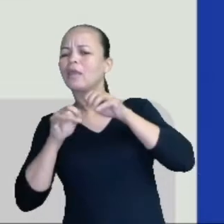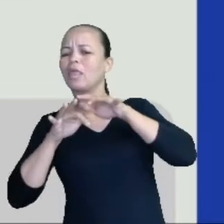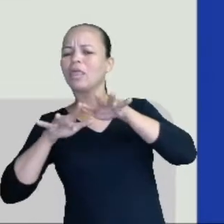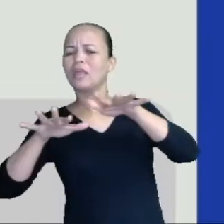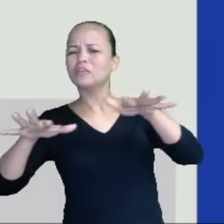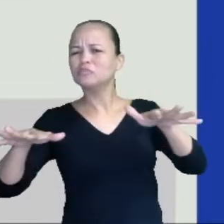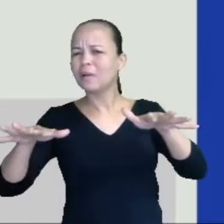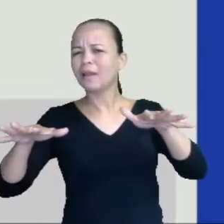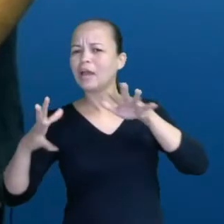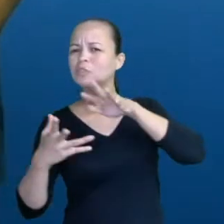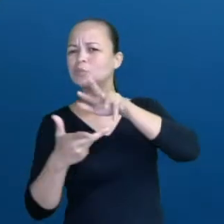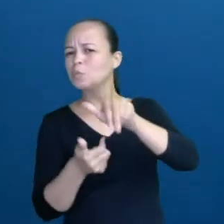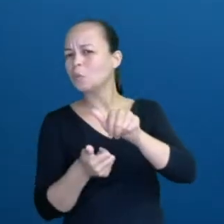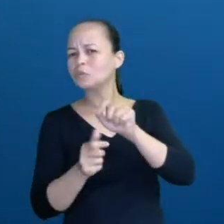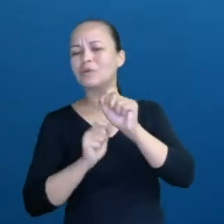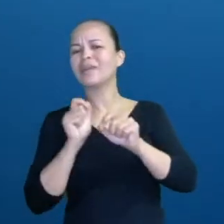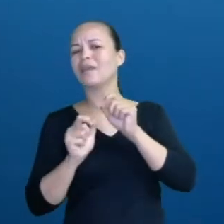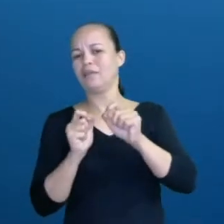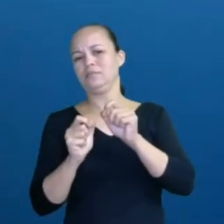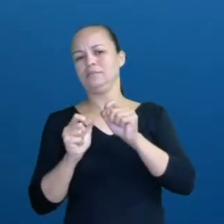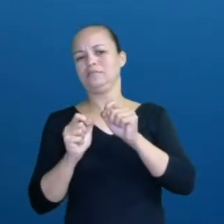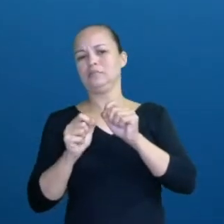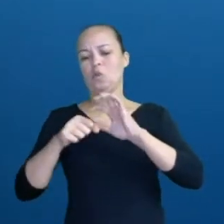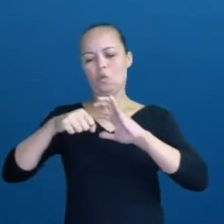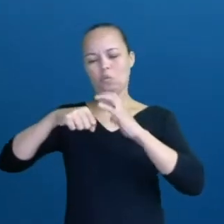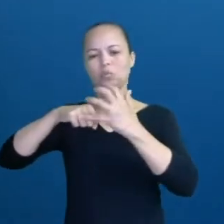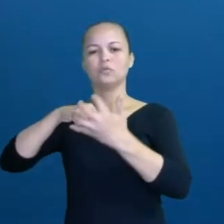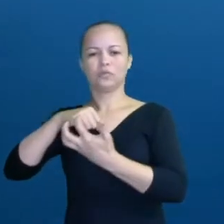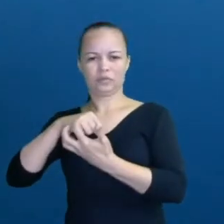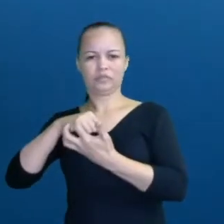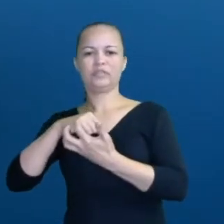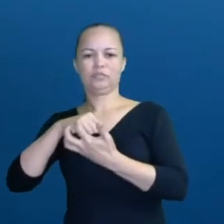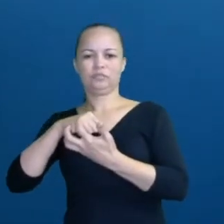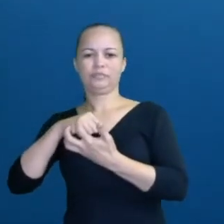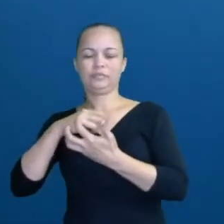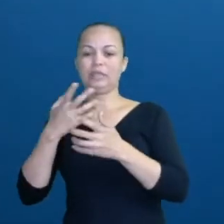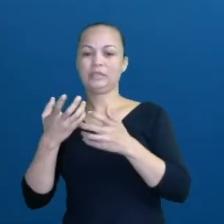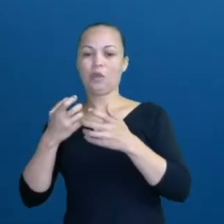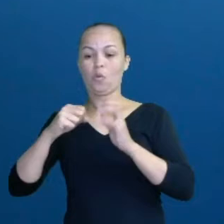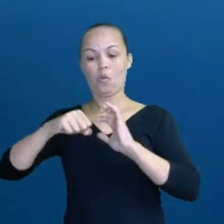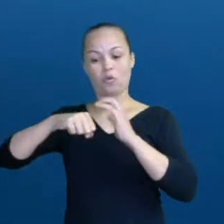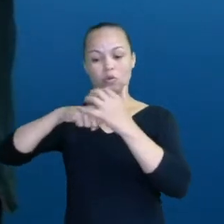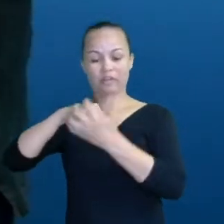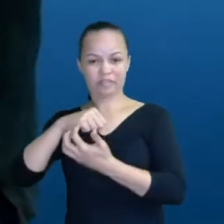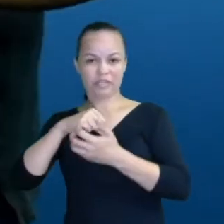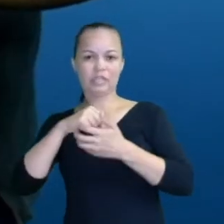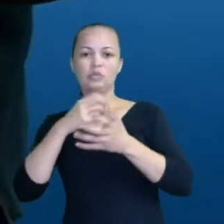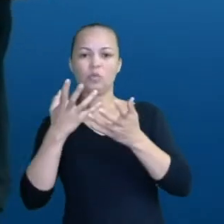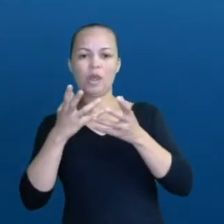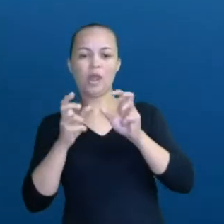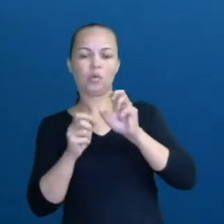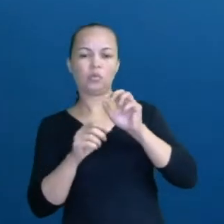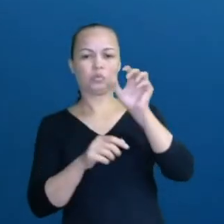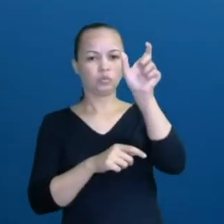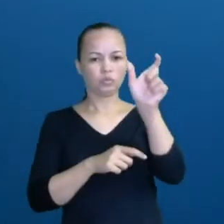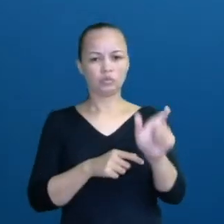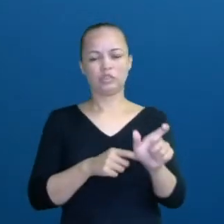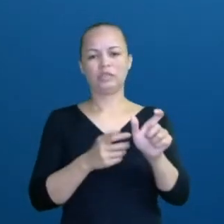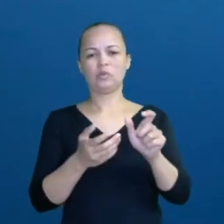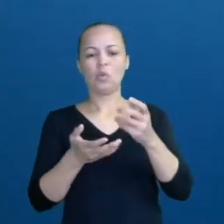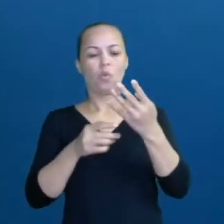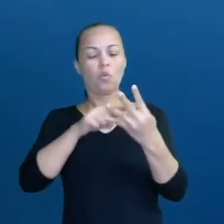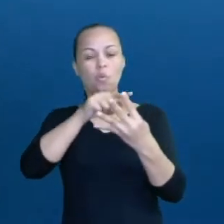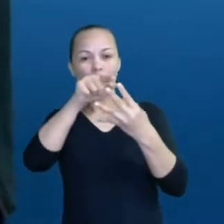espalhado pelo mundo? Logo vem a resposta. Os casos de coronavírus. Tudo isso daqui é o sujeito. Percebam que são